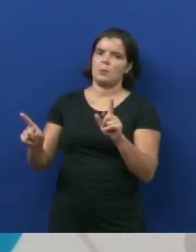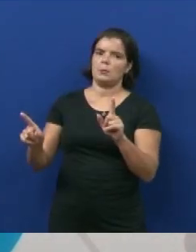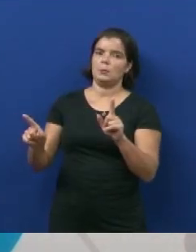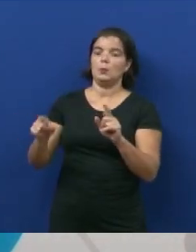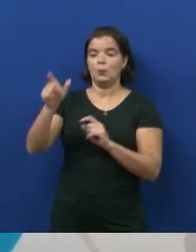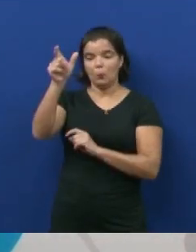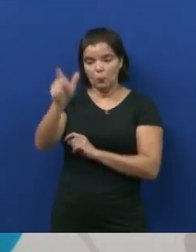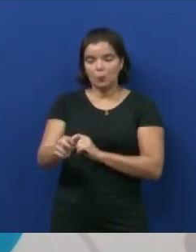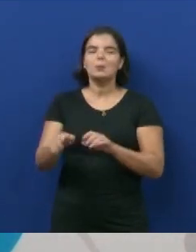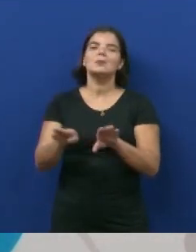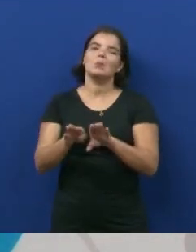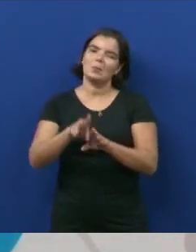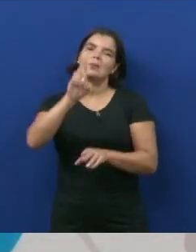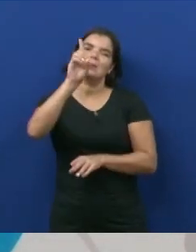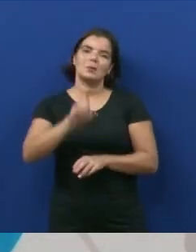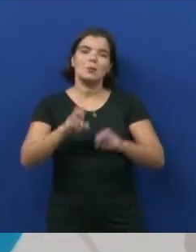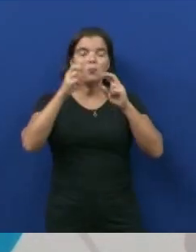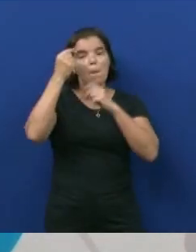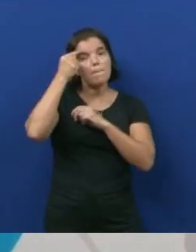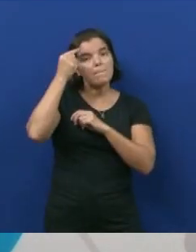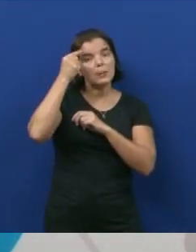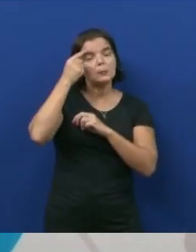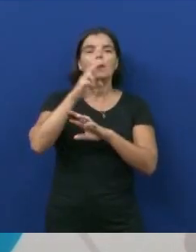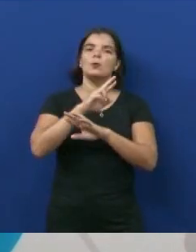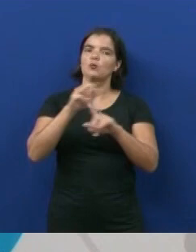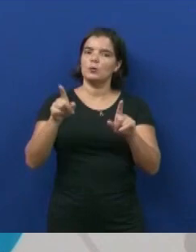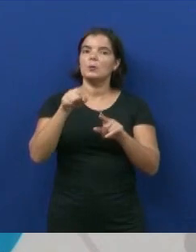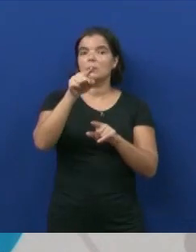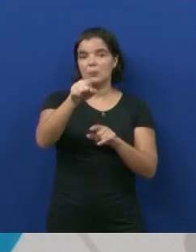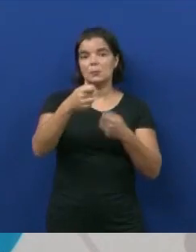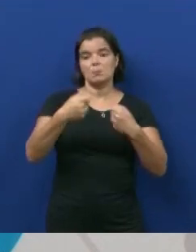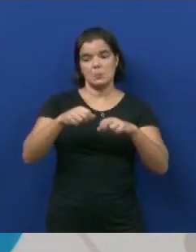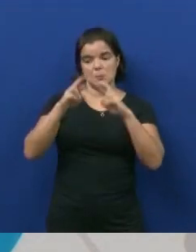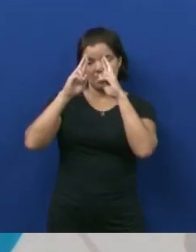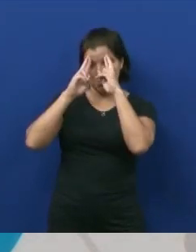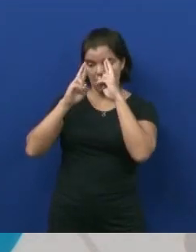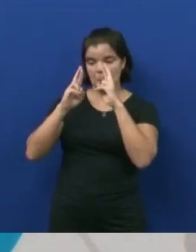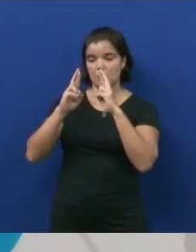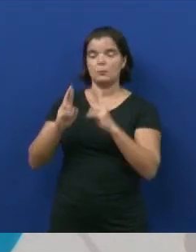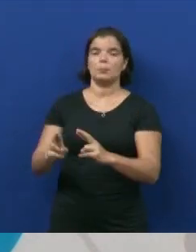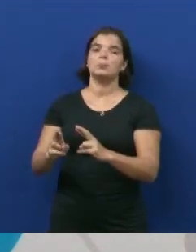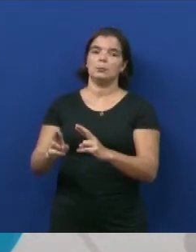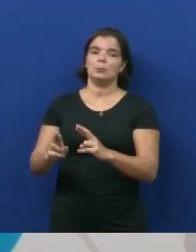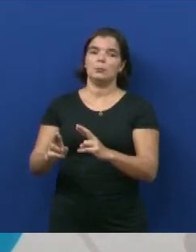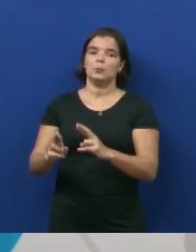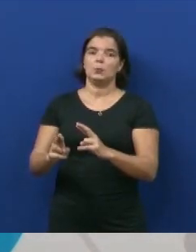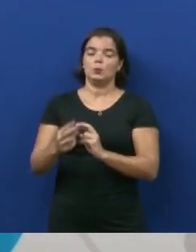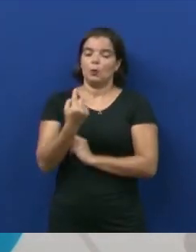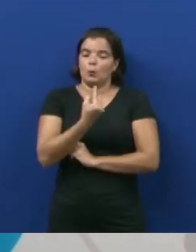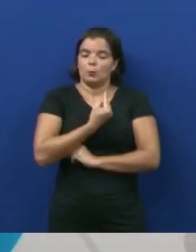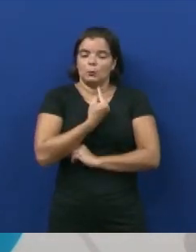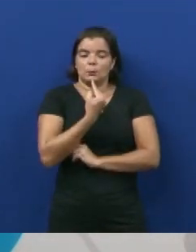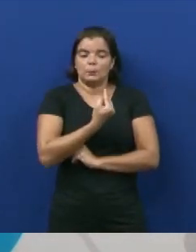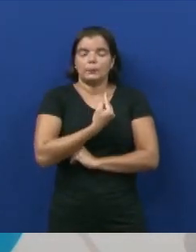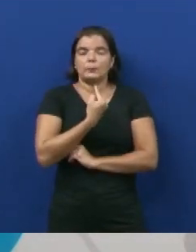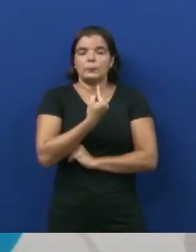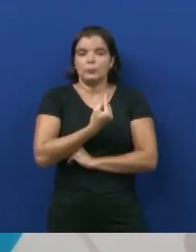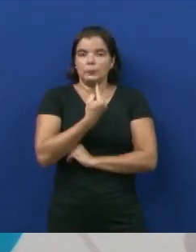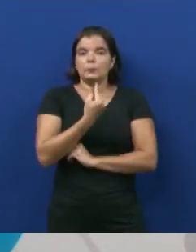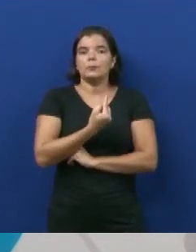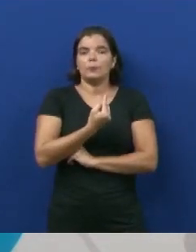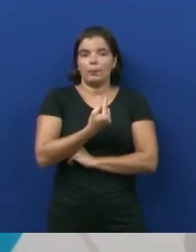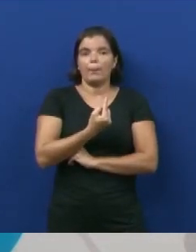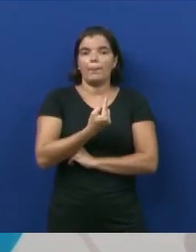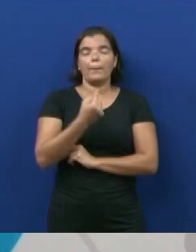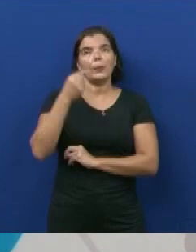O outro também tem o direito de pensar diferente. Você tem que respeitar essa individualidade dentro